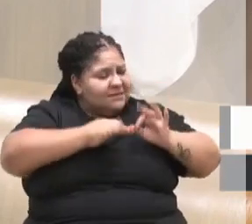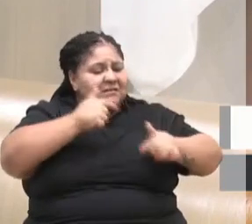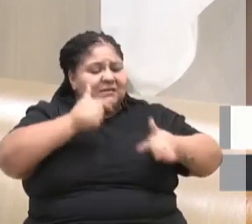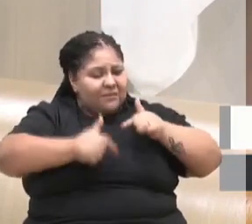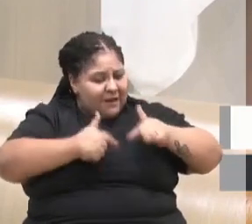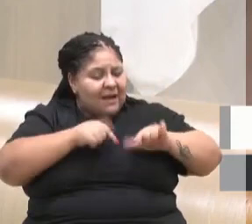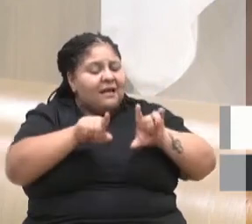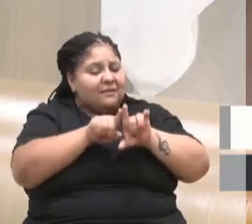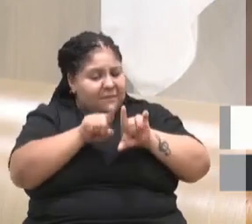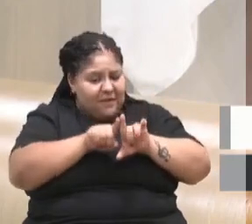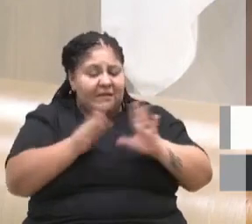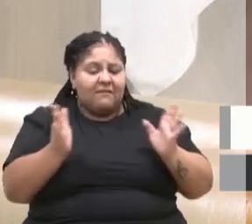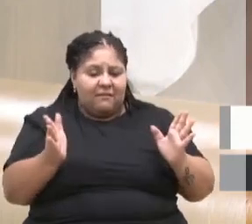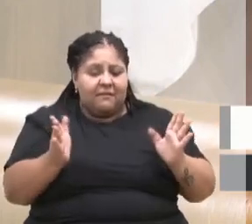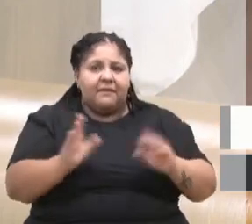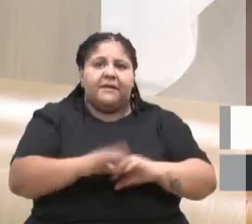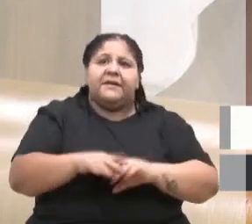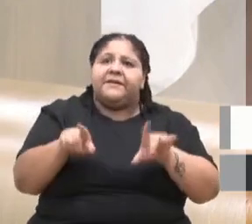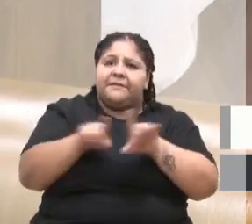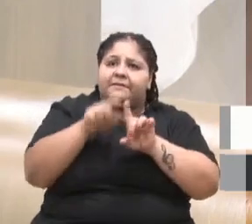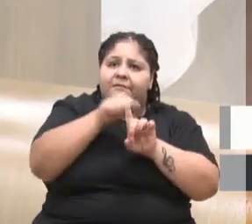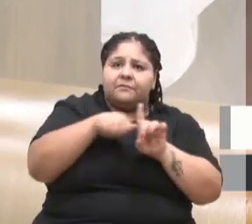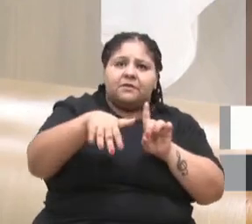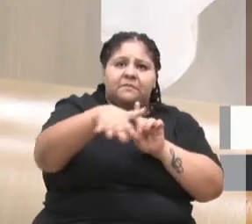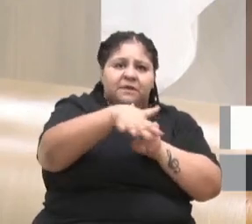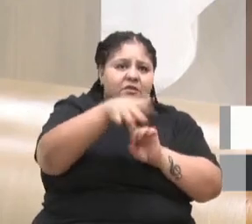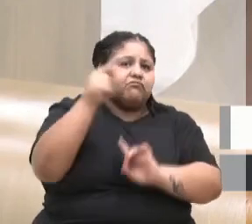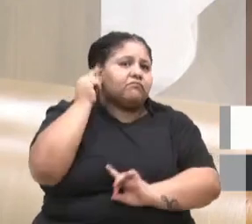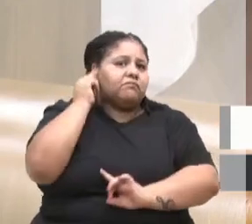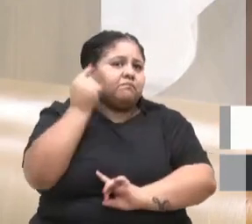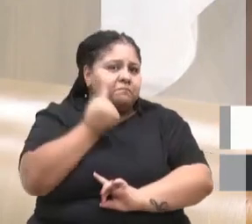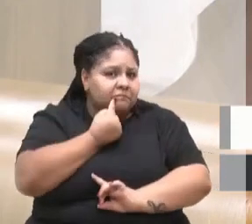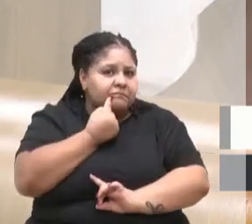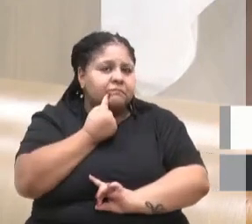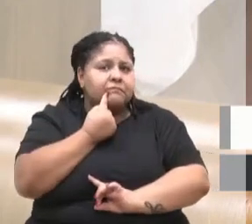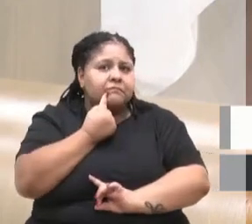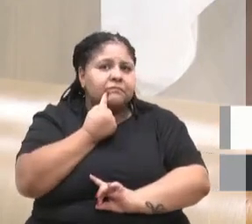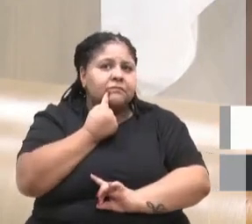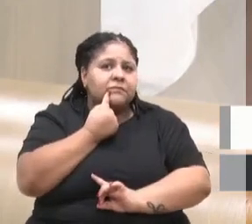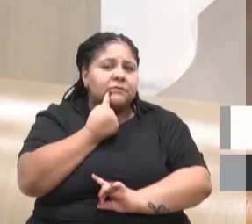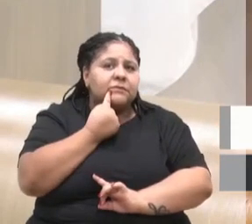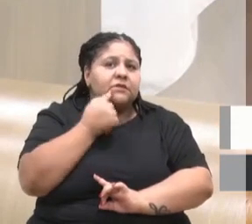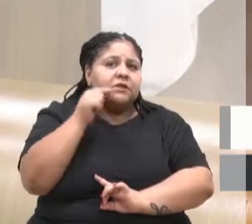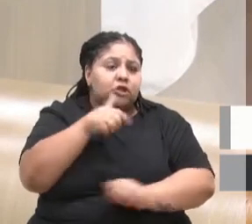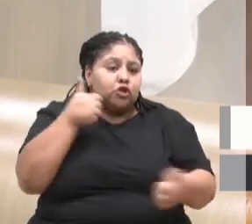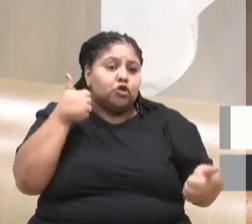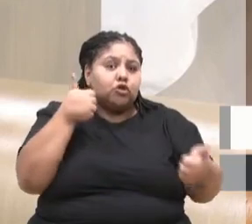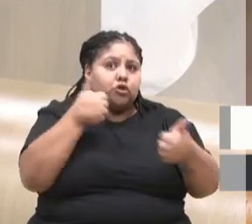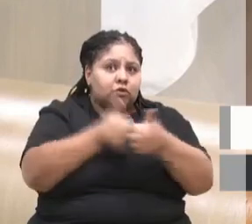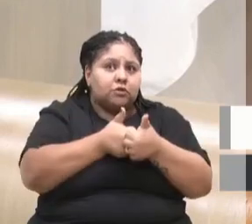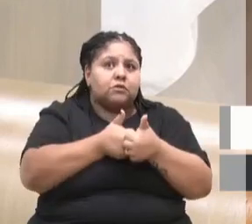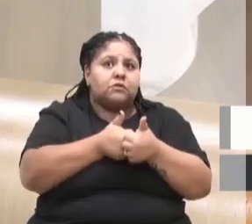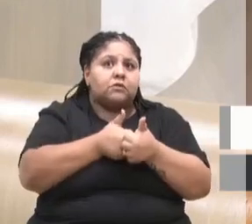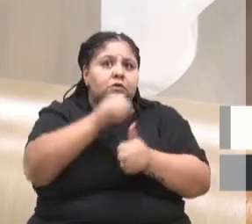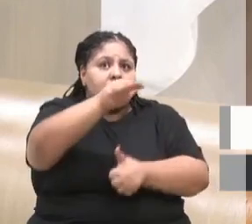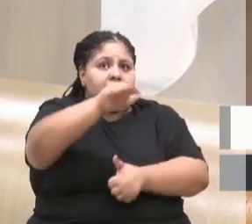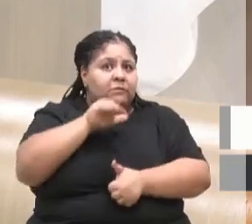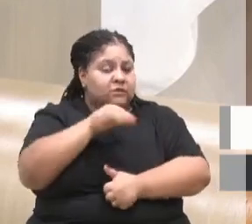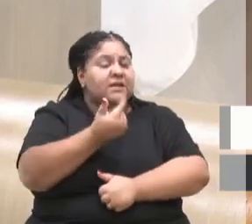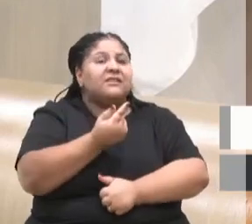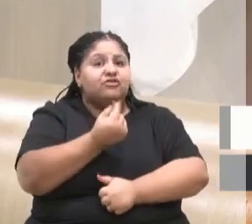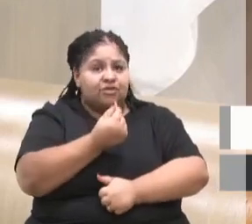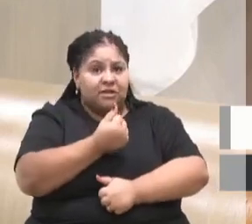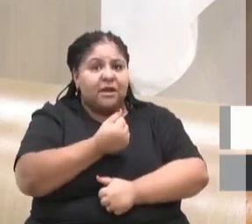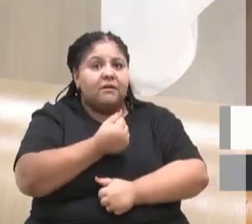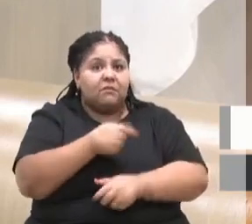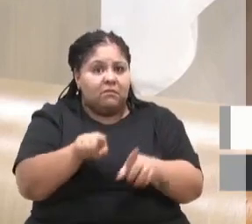na questão da sociedade dos surdos, né? Quero estar ao seu lado, até para buscar recursos.